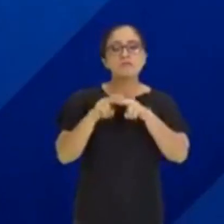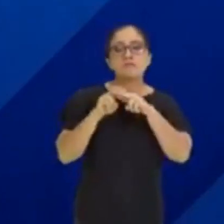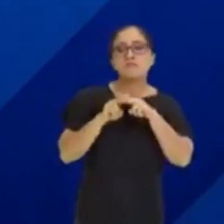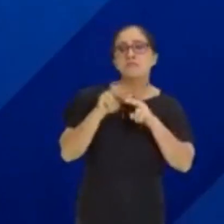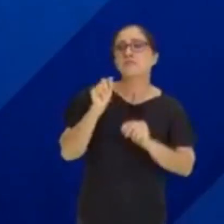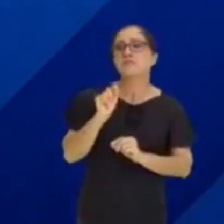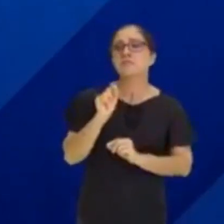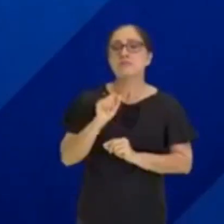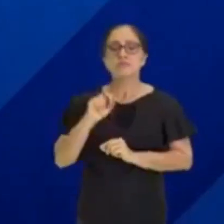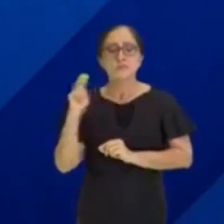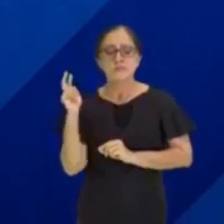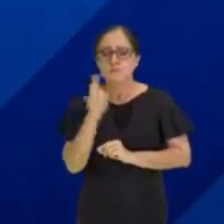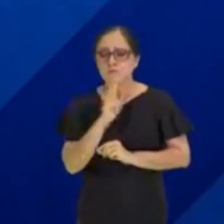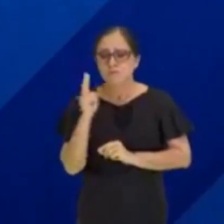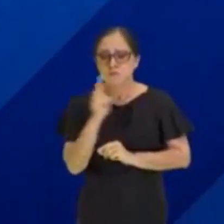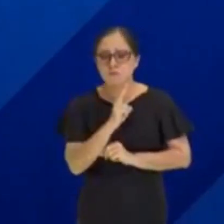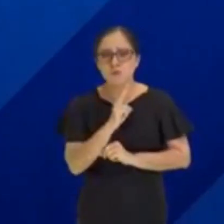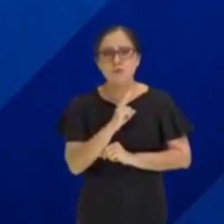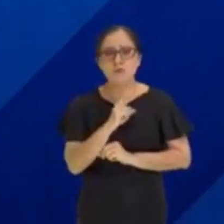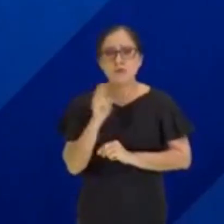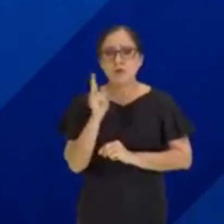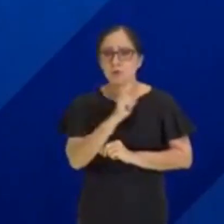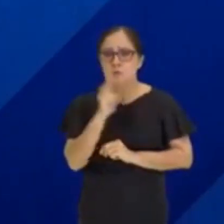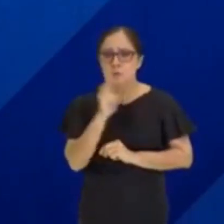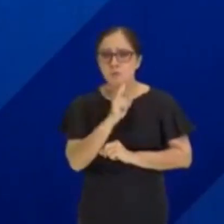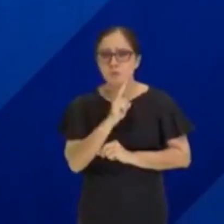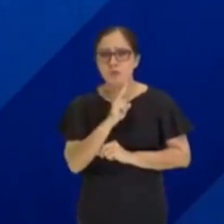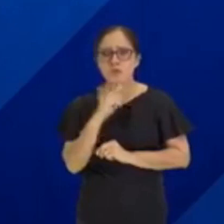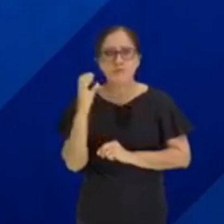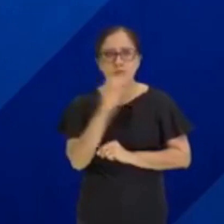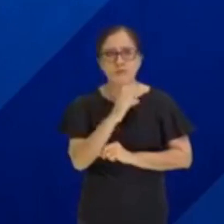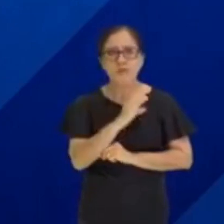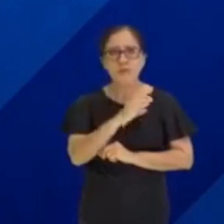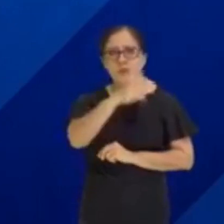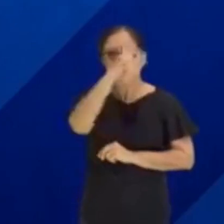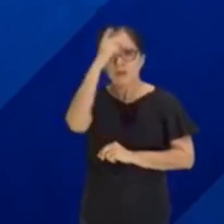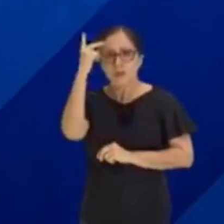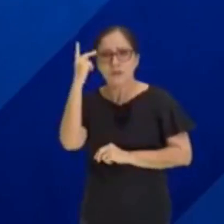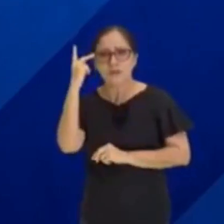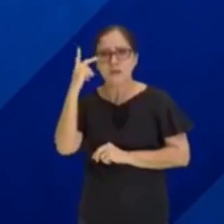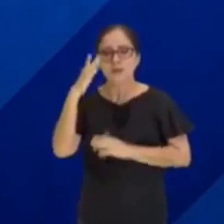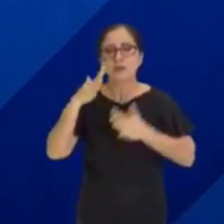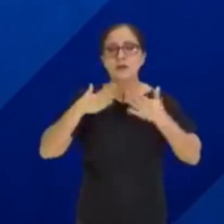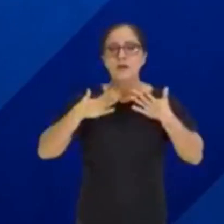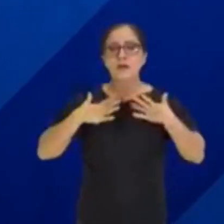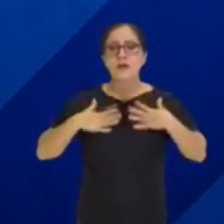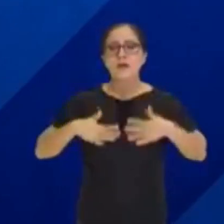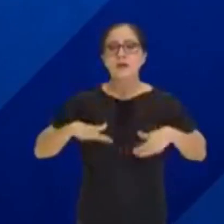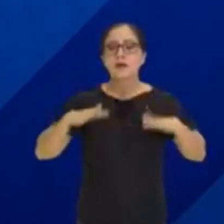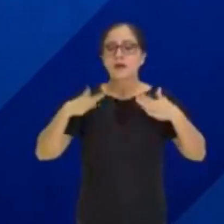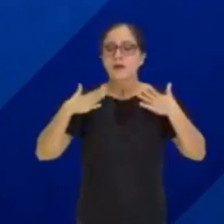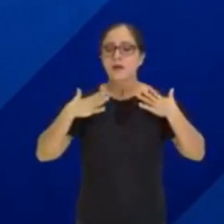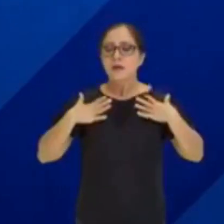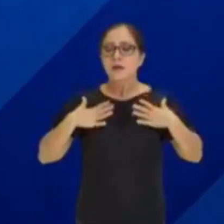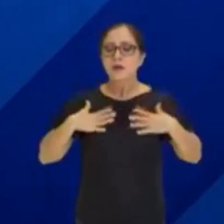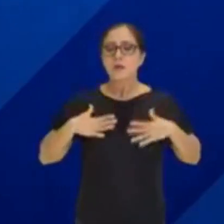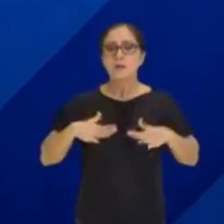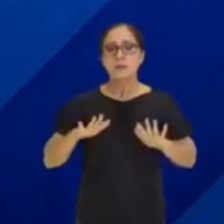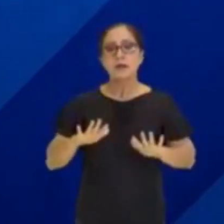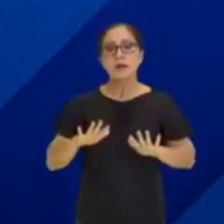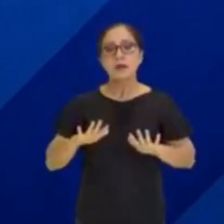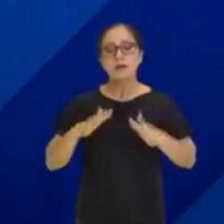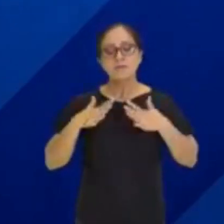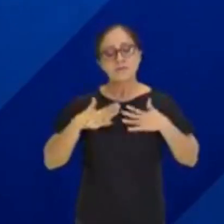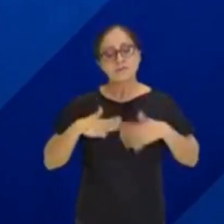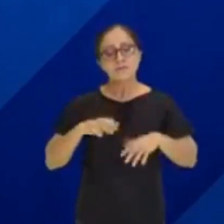humano de parar um pouco, de desacelerar, para que nós não venhamos a desenvolver